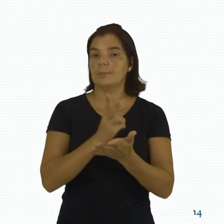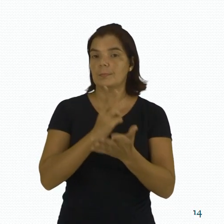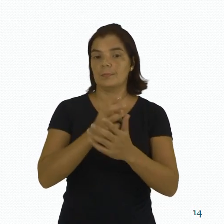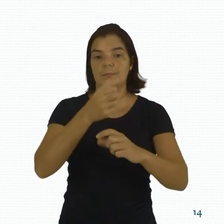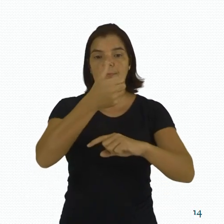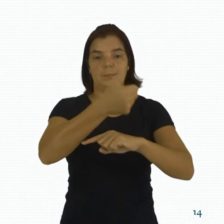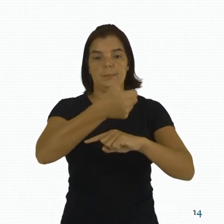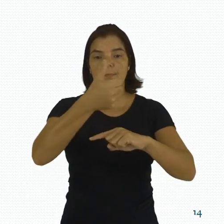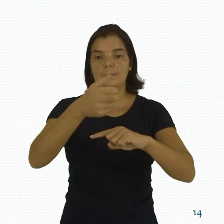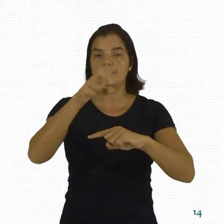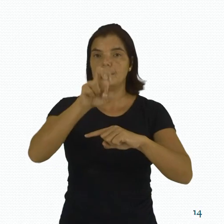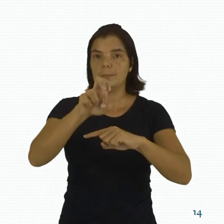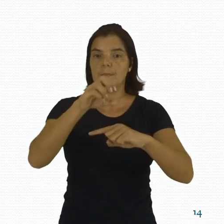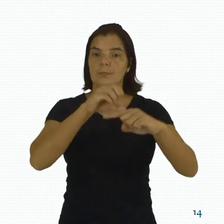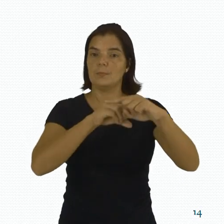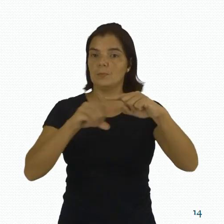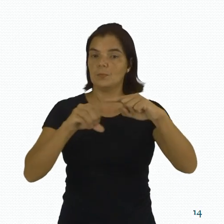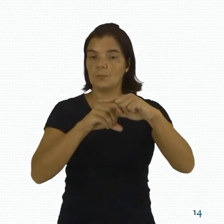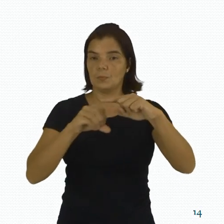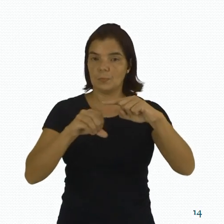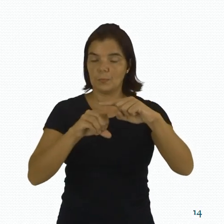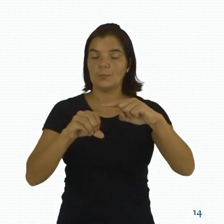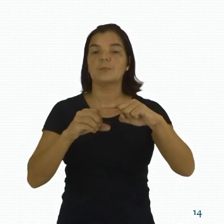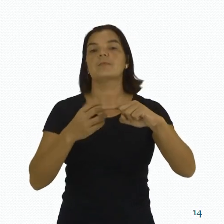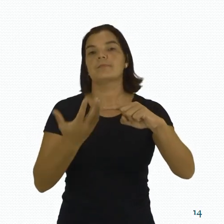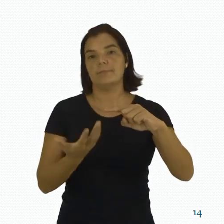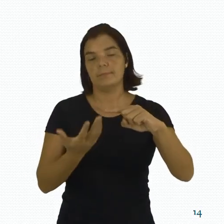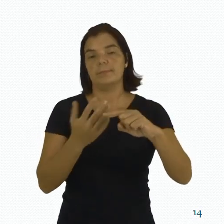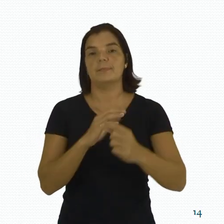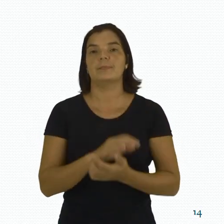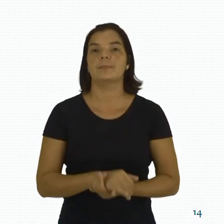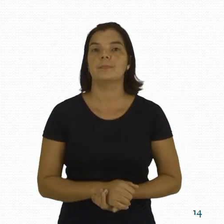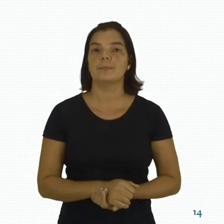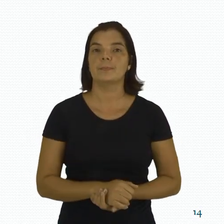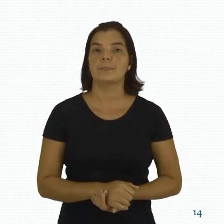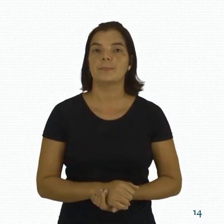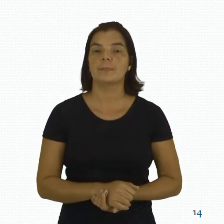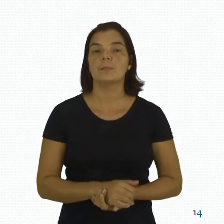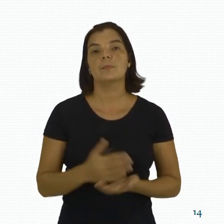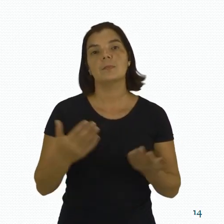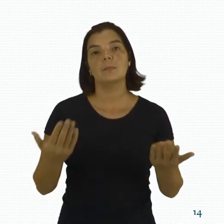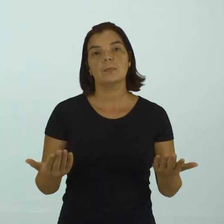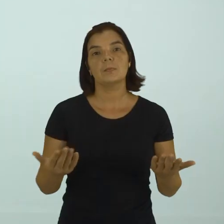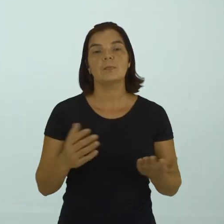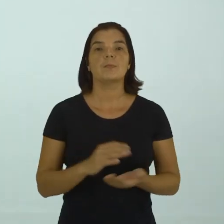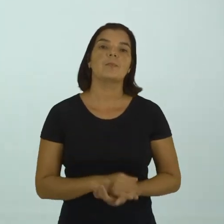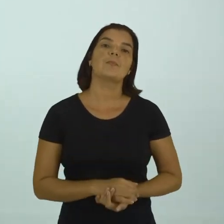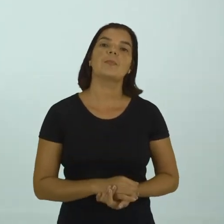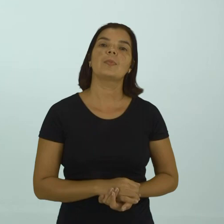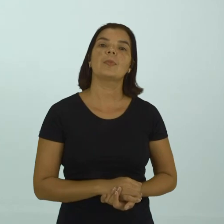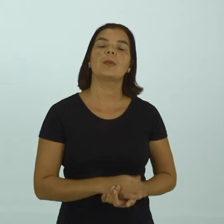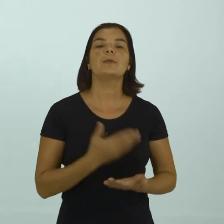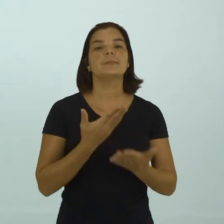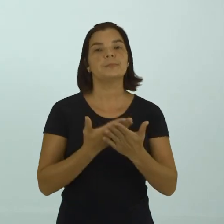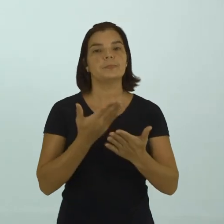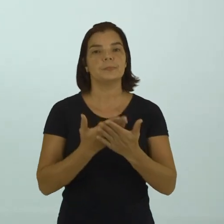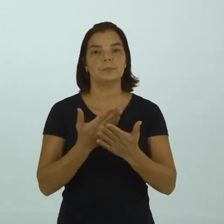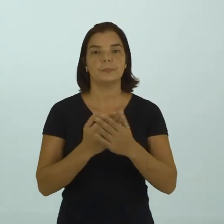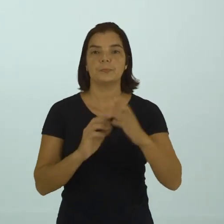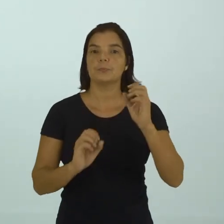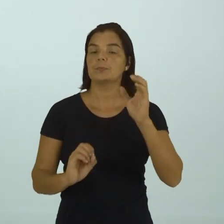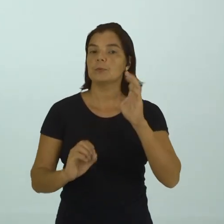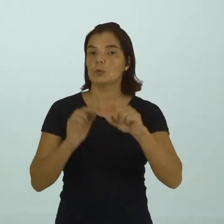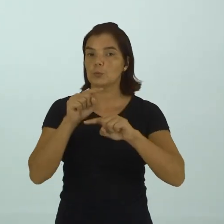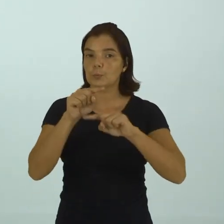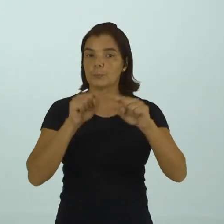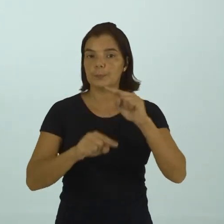vai ser 115 sobre 99. 115 o numerador, 99 o denominador. Então, portanto, essa foi a nossa aula